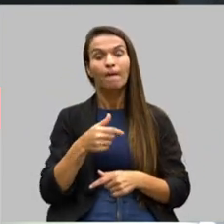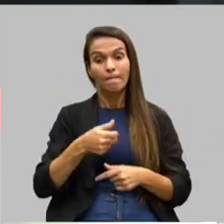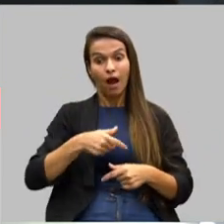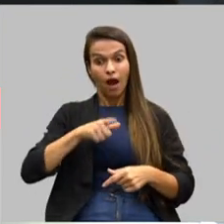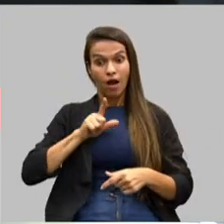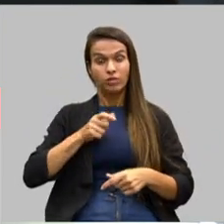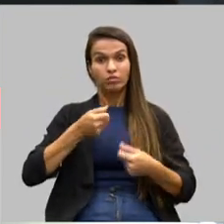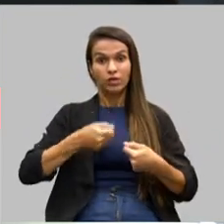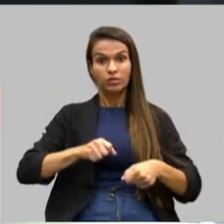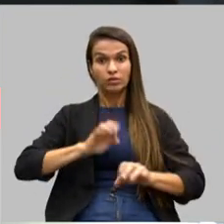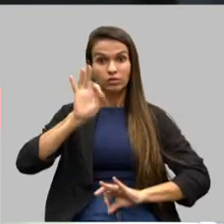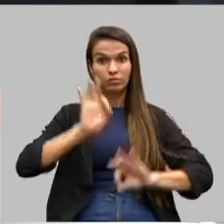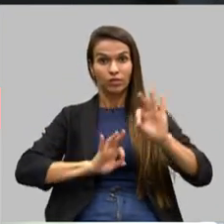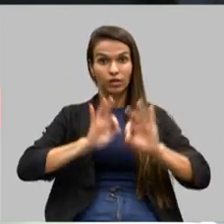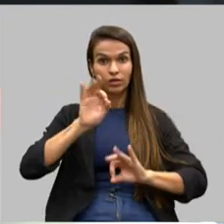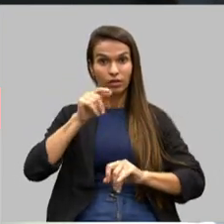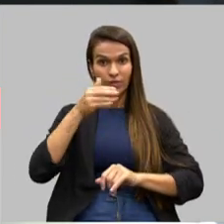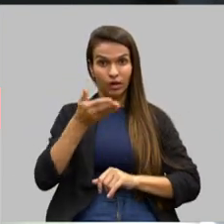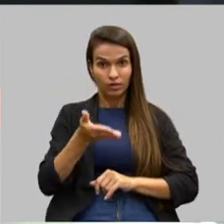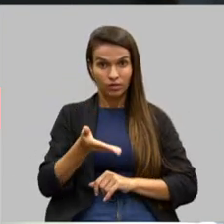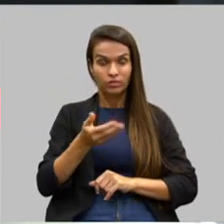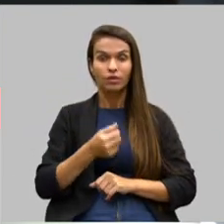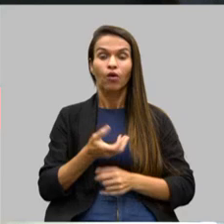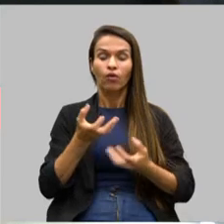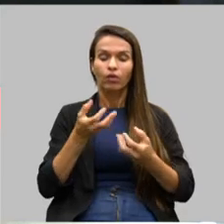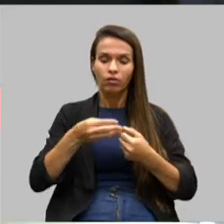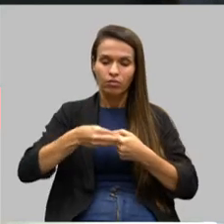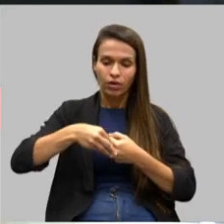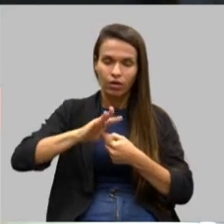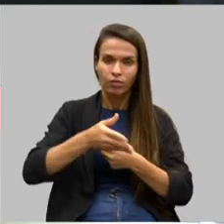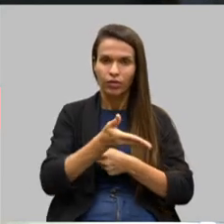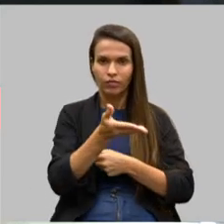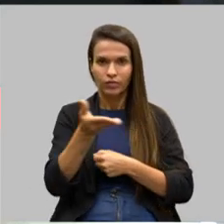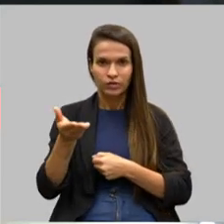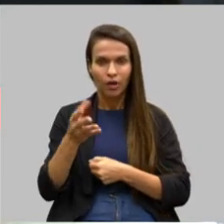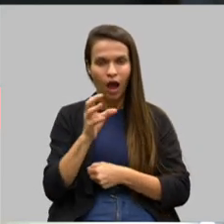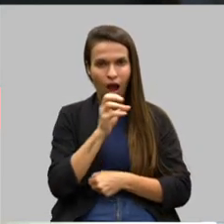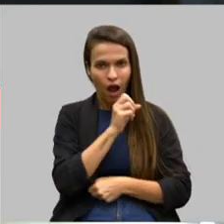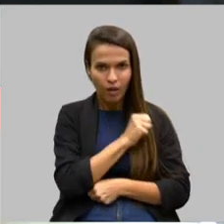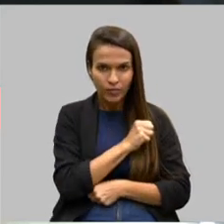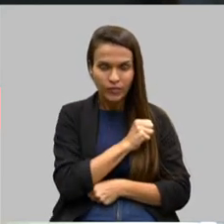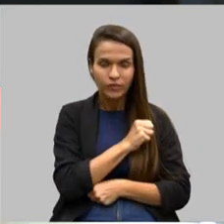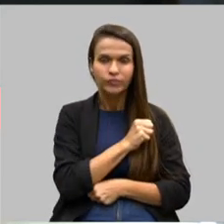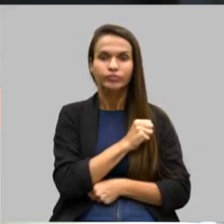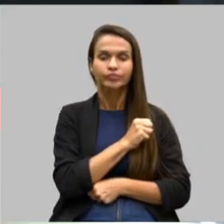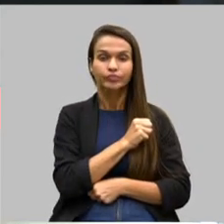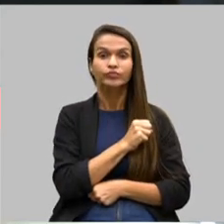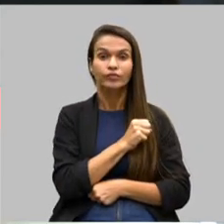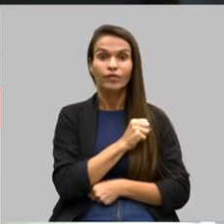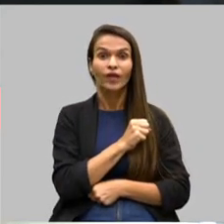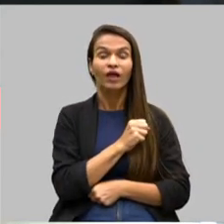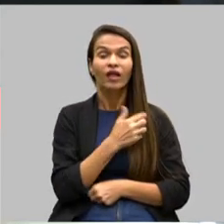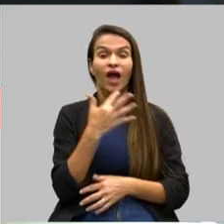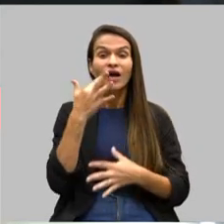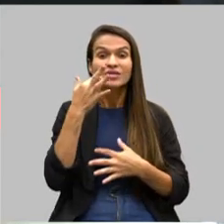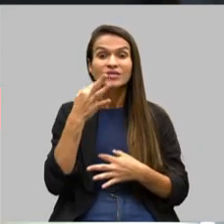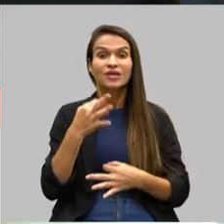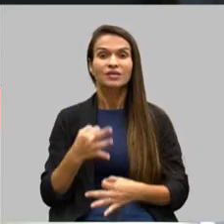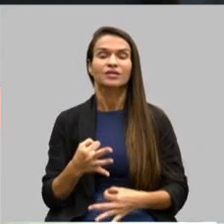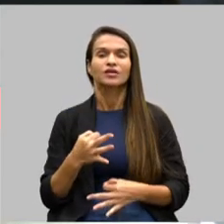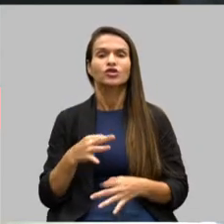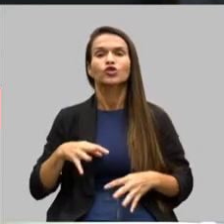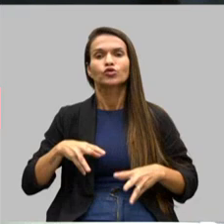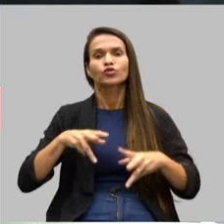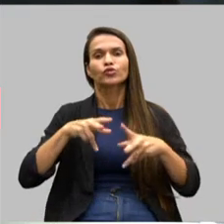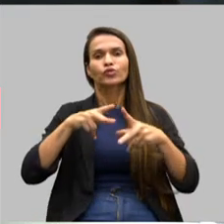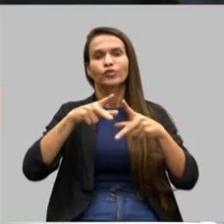isso. Então, é isso, gente, que eu queria trazer um pouquinho aqui para vocês, muito rapidamente, e ter a certeza de que todo mundo